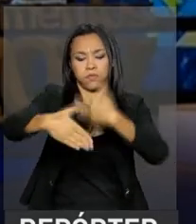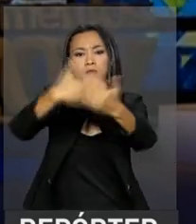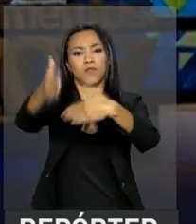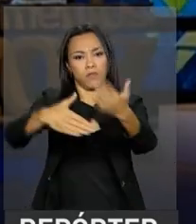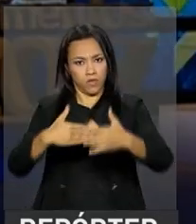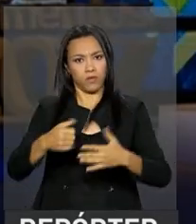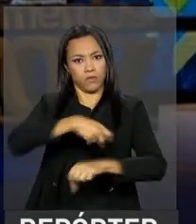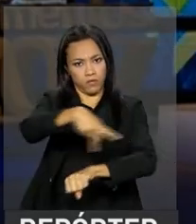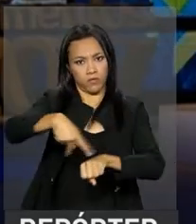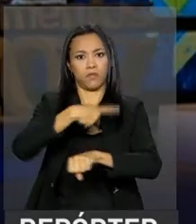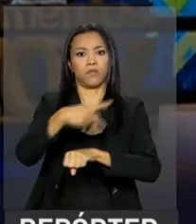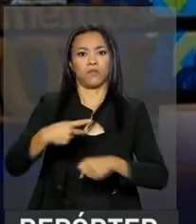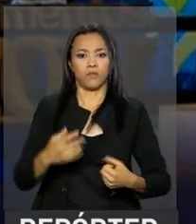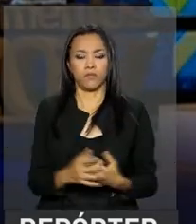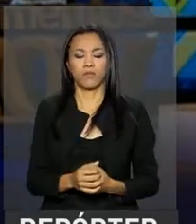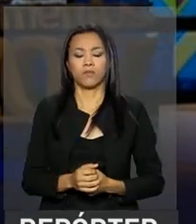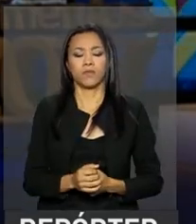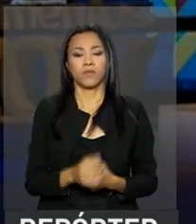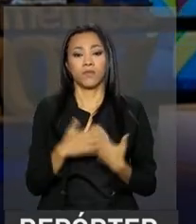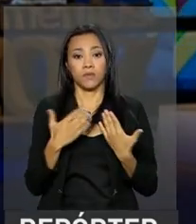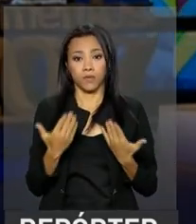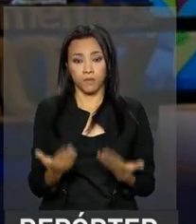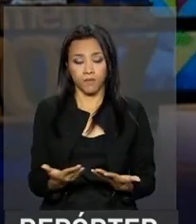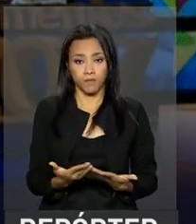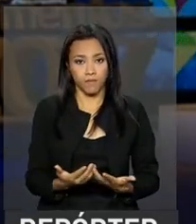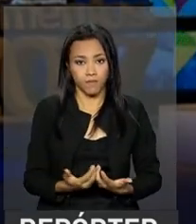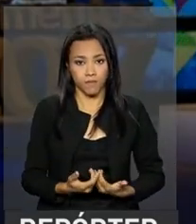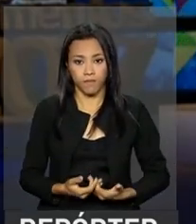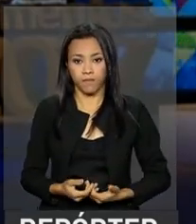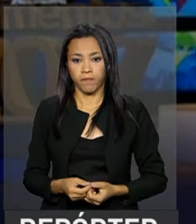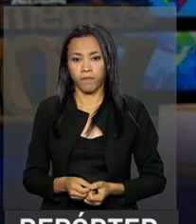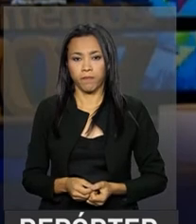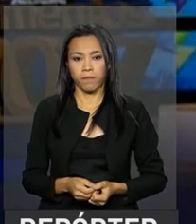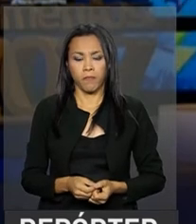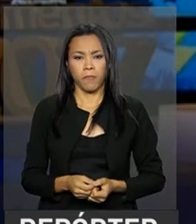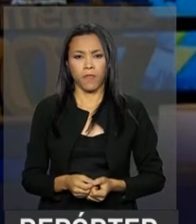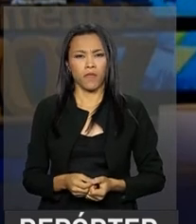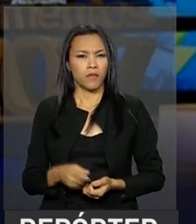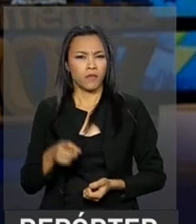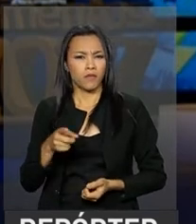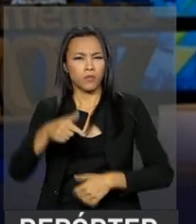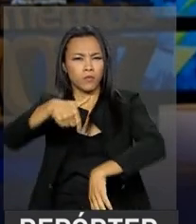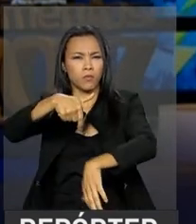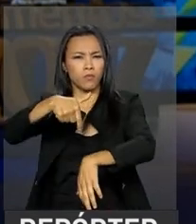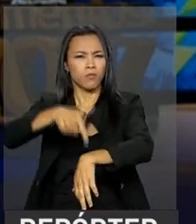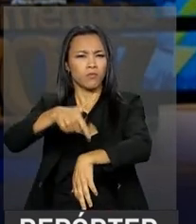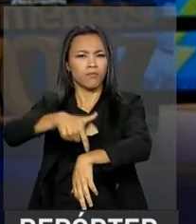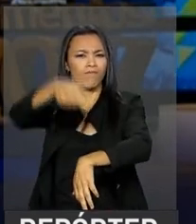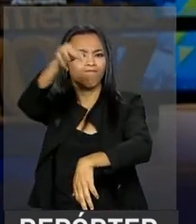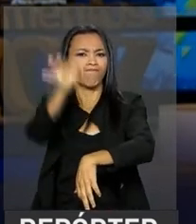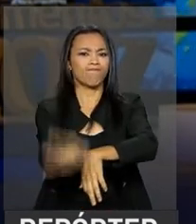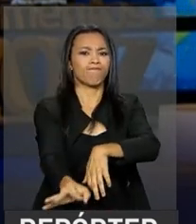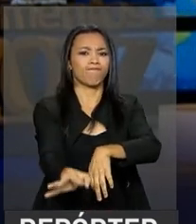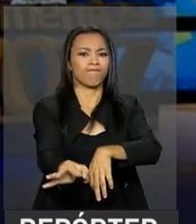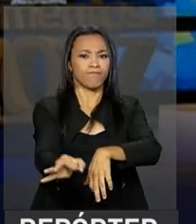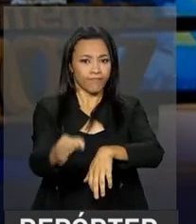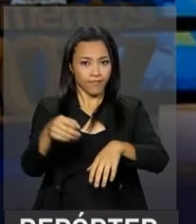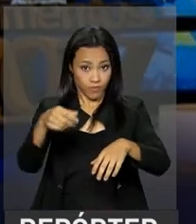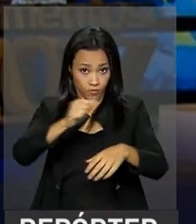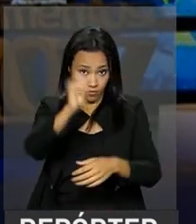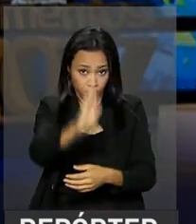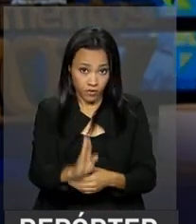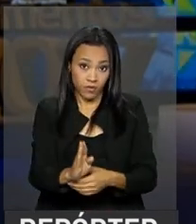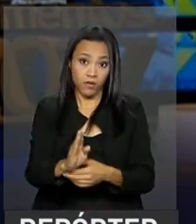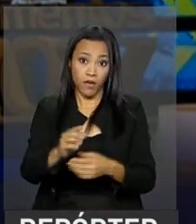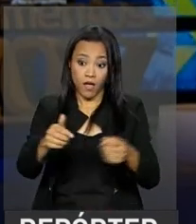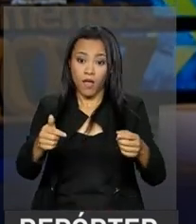presenciará. E a hora correta, a hora certa para investir,